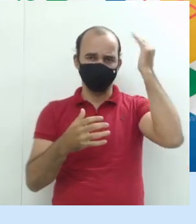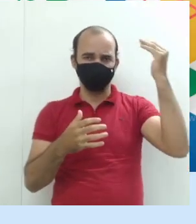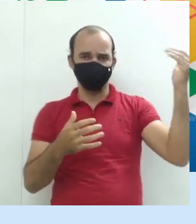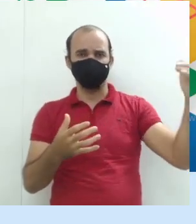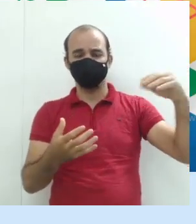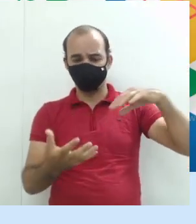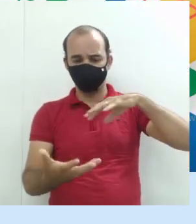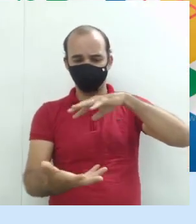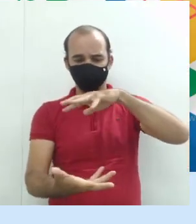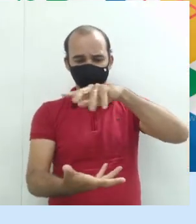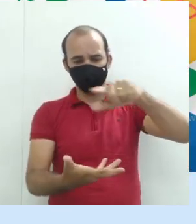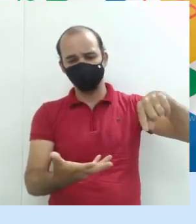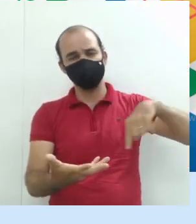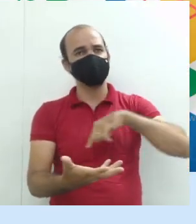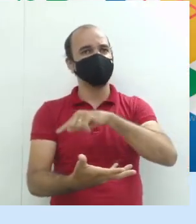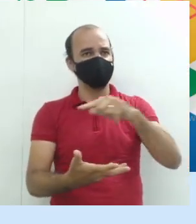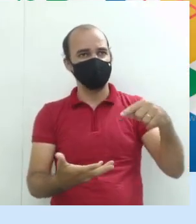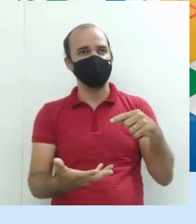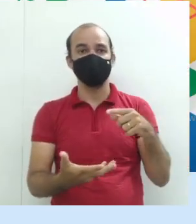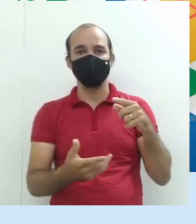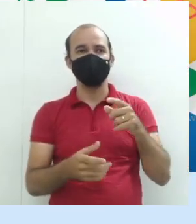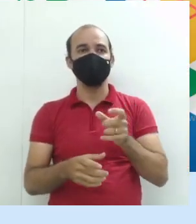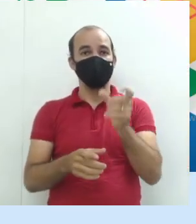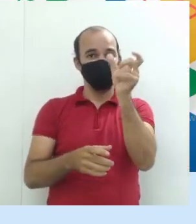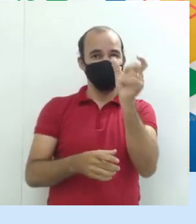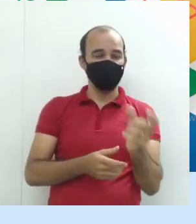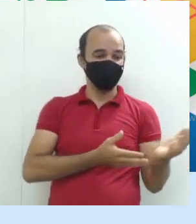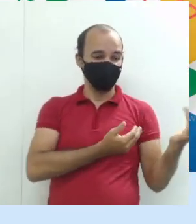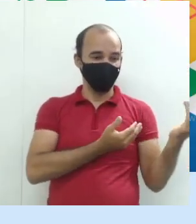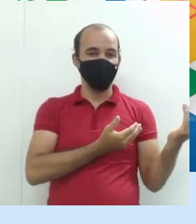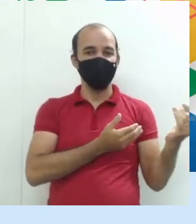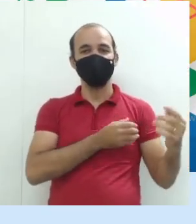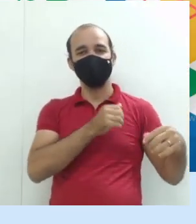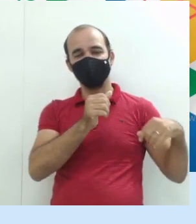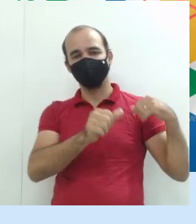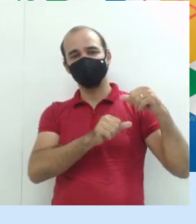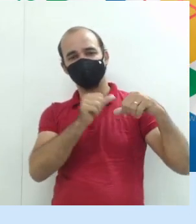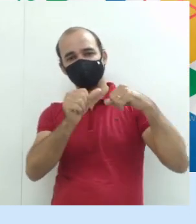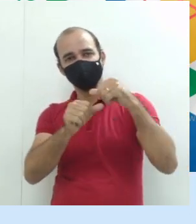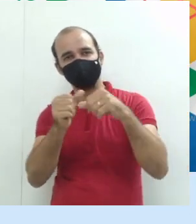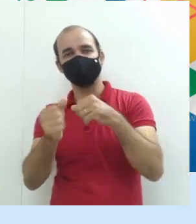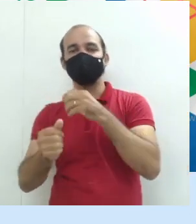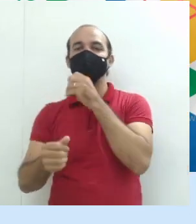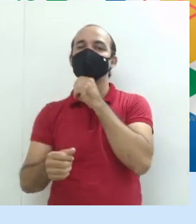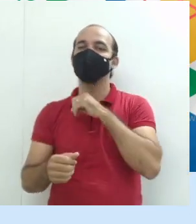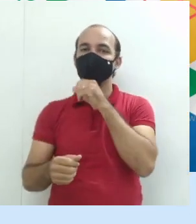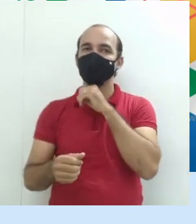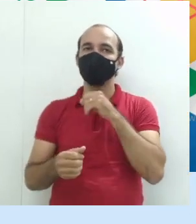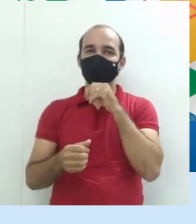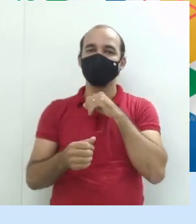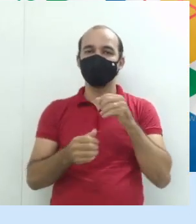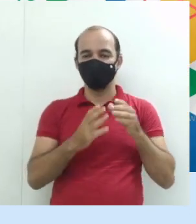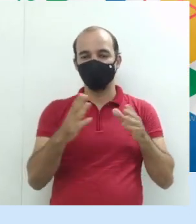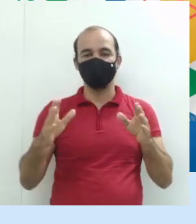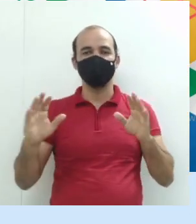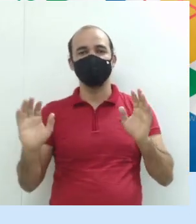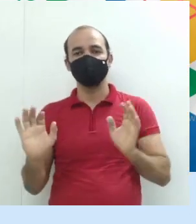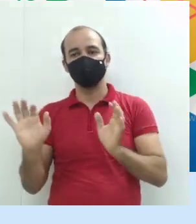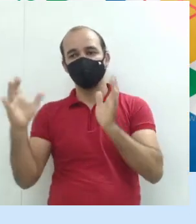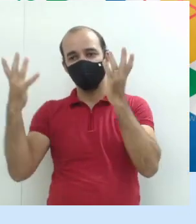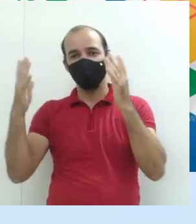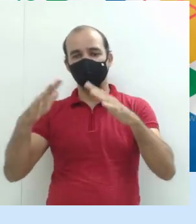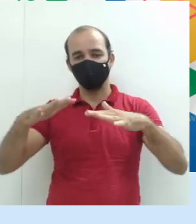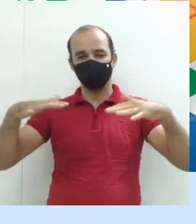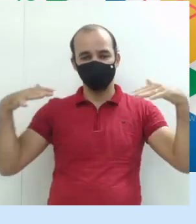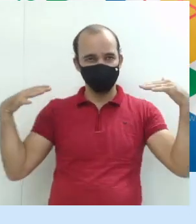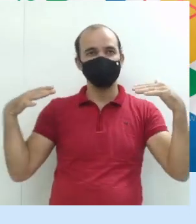mais jovem, em estúdio, e do lado direito uma foto dele já mais velho, num show. Então o B.B.